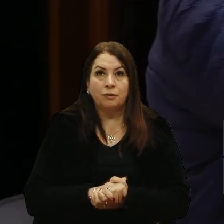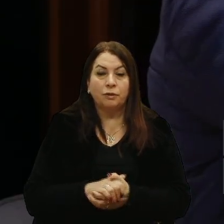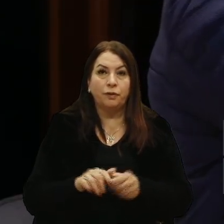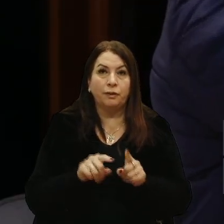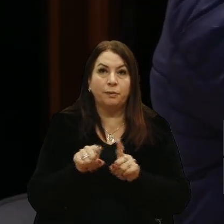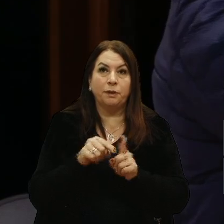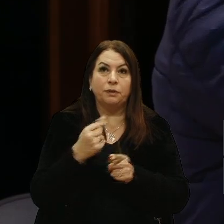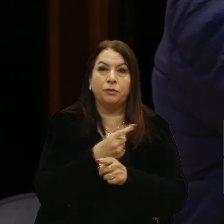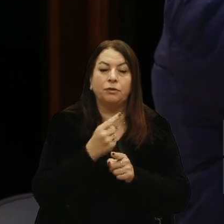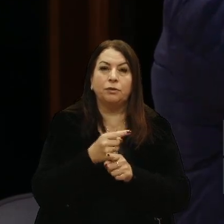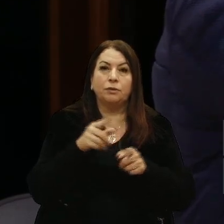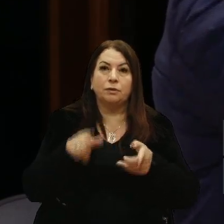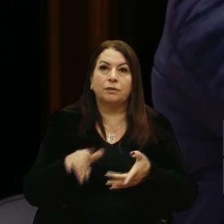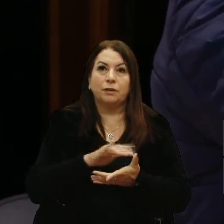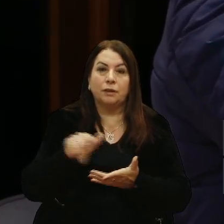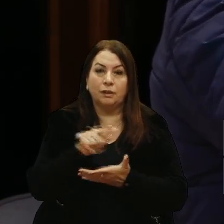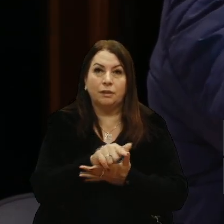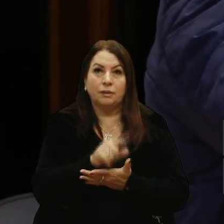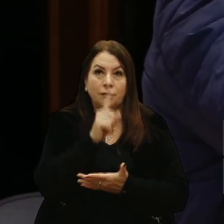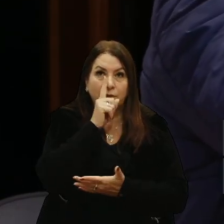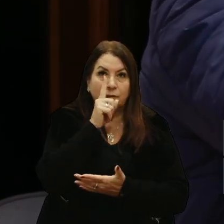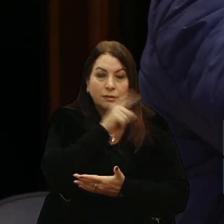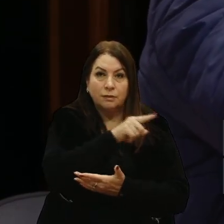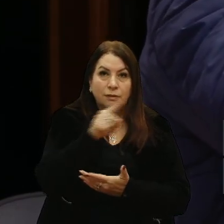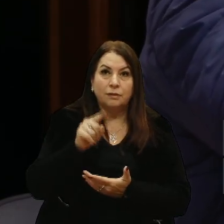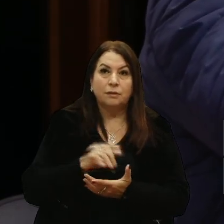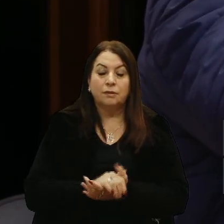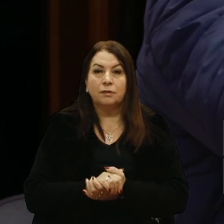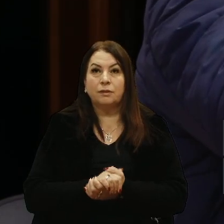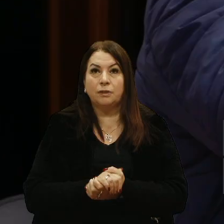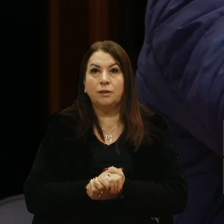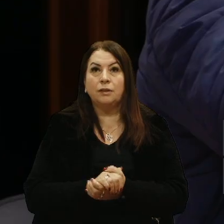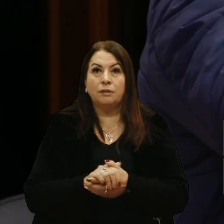Porque no leito de morte, essa mãe